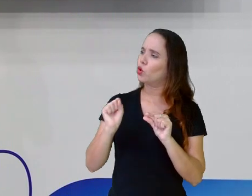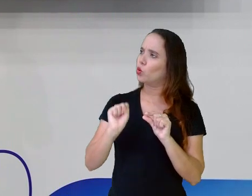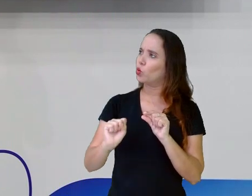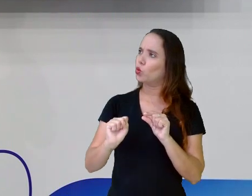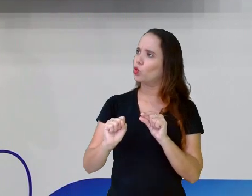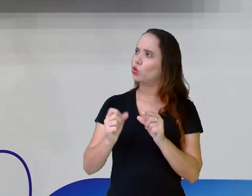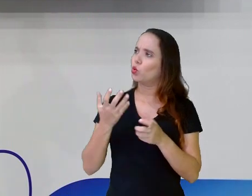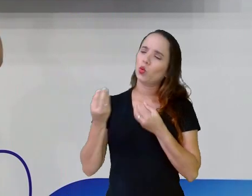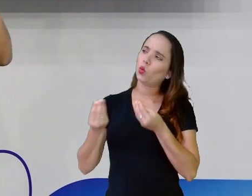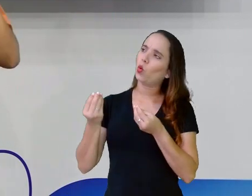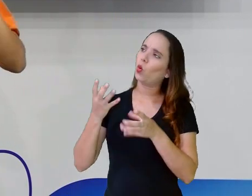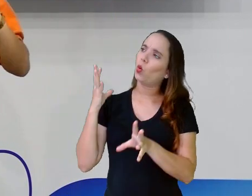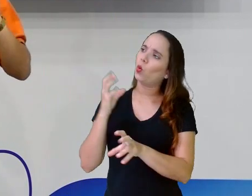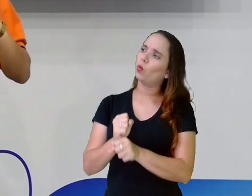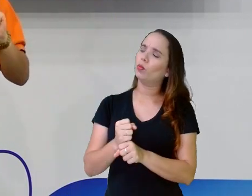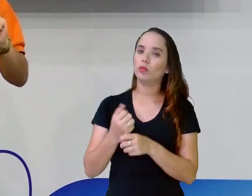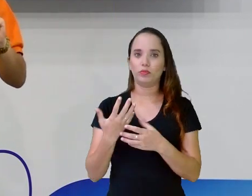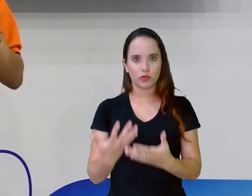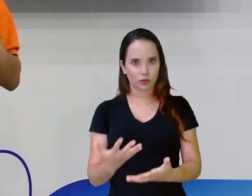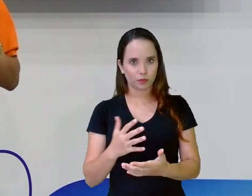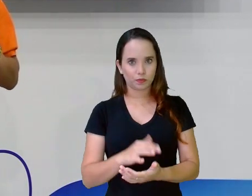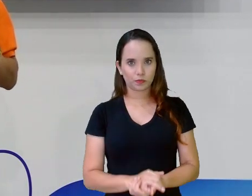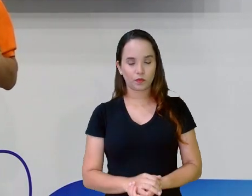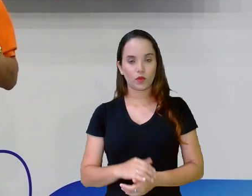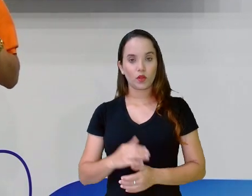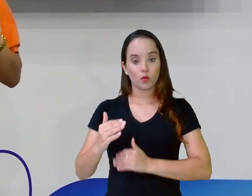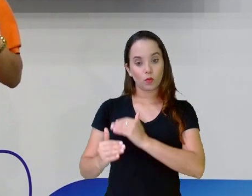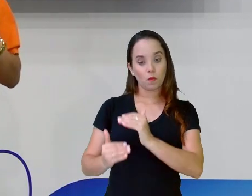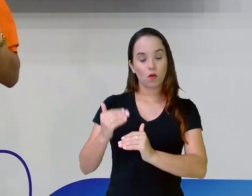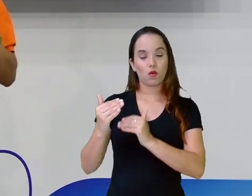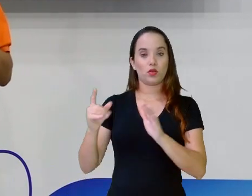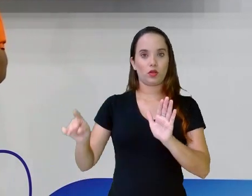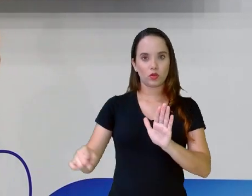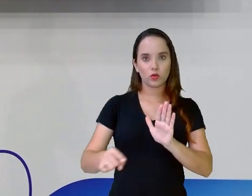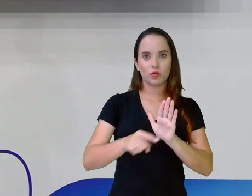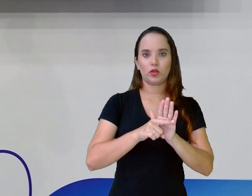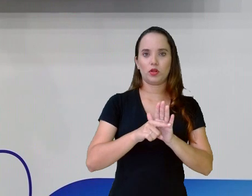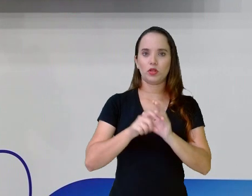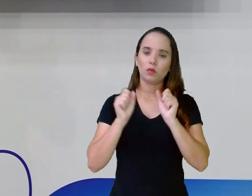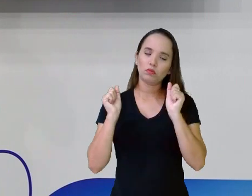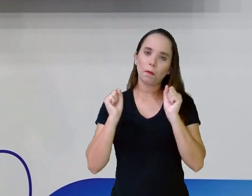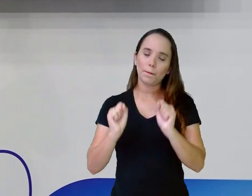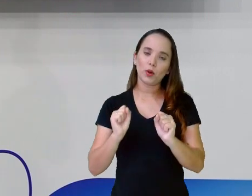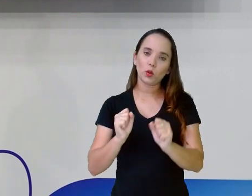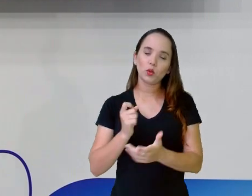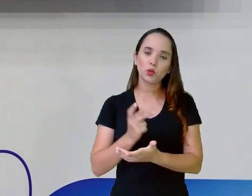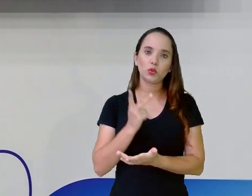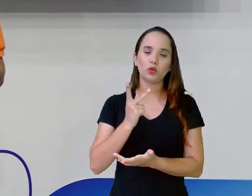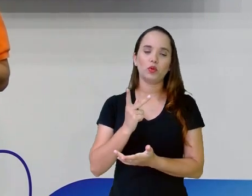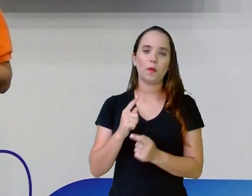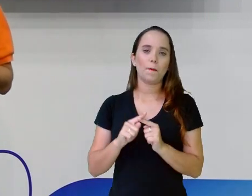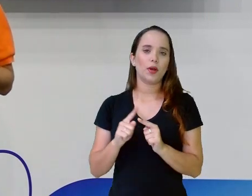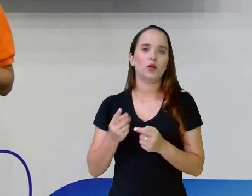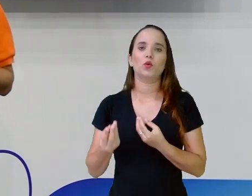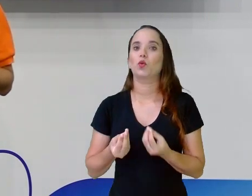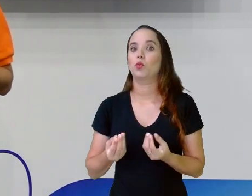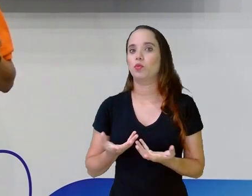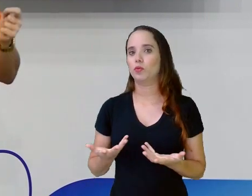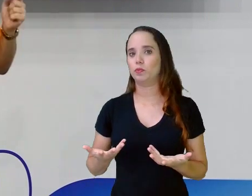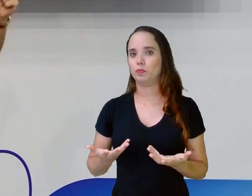foi que aconteceu? No processo de subtração, isso pode acontecer. E o que é que a gente